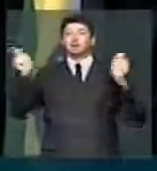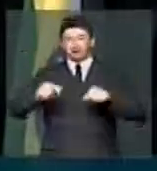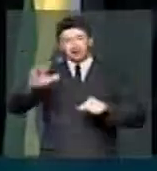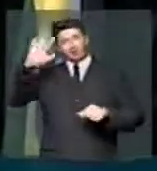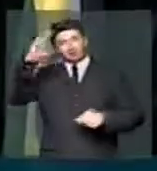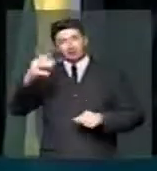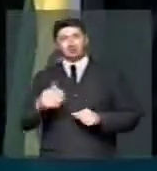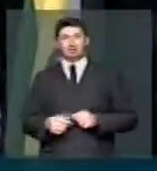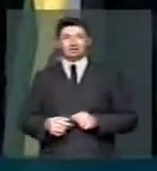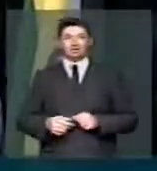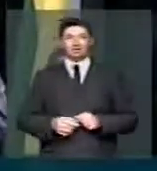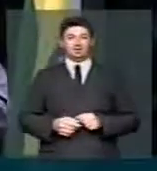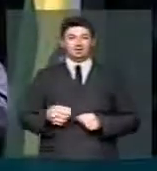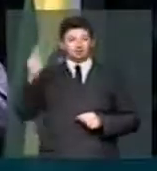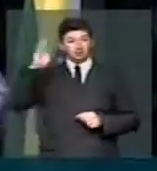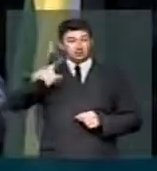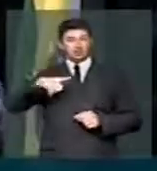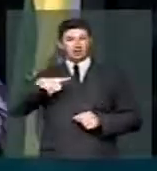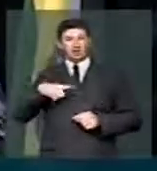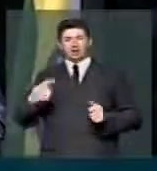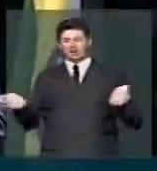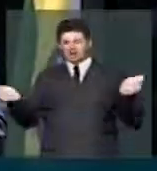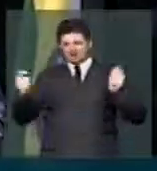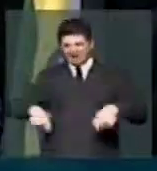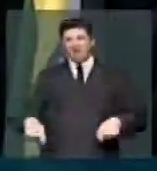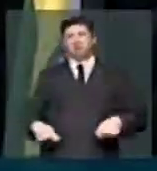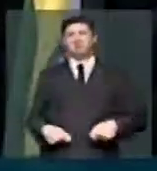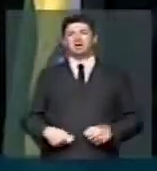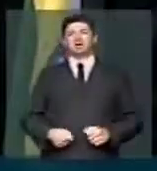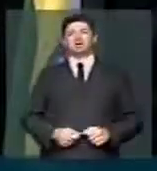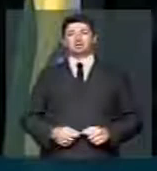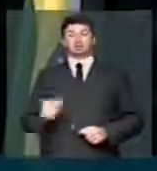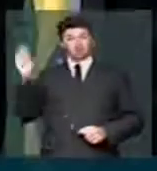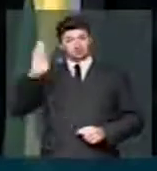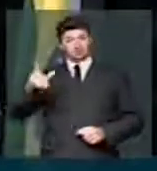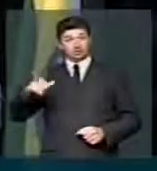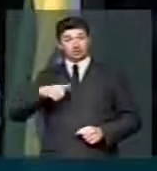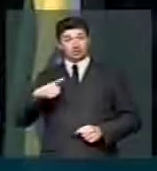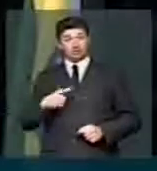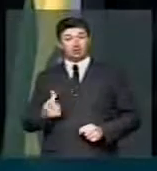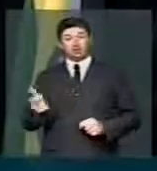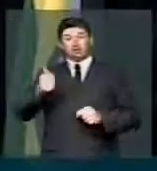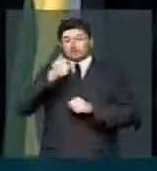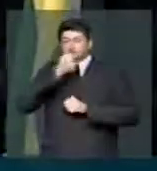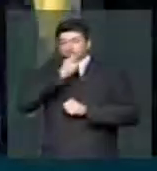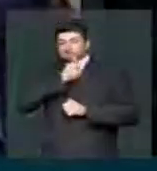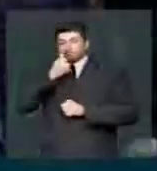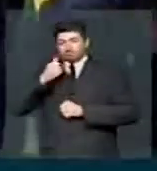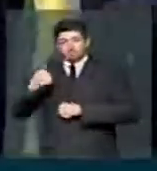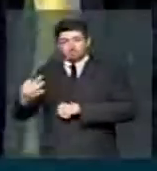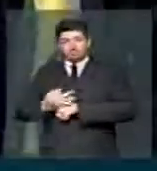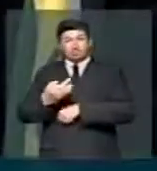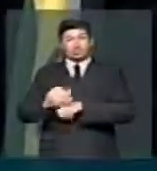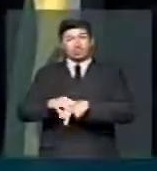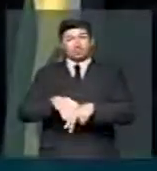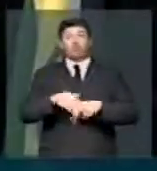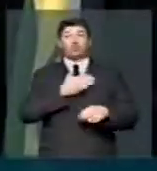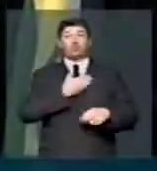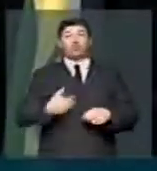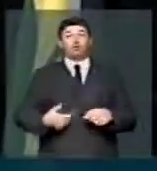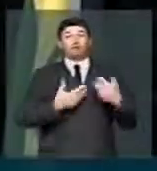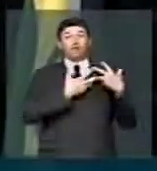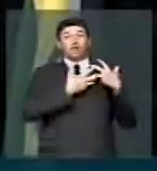O Brasil é um país com toda a potencialidade. O Brasil está sendo sacrificado por um governo que herdou um